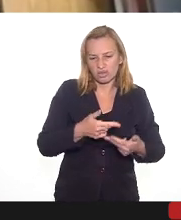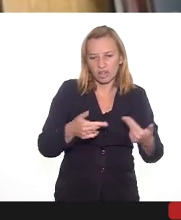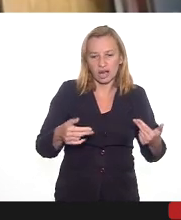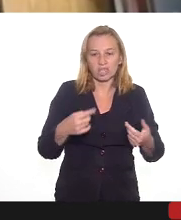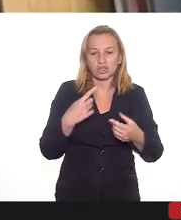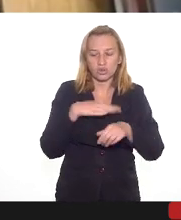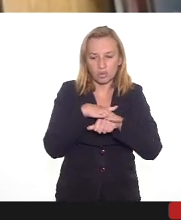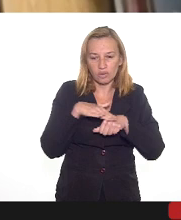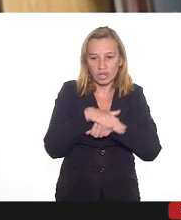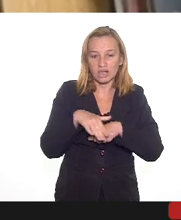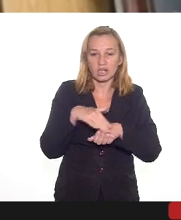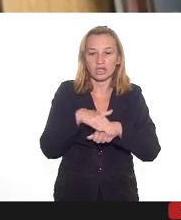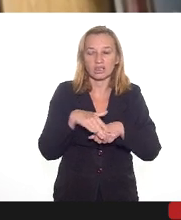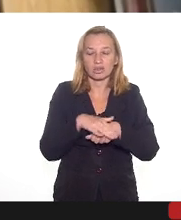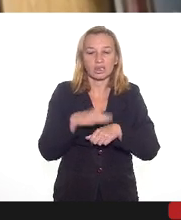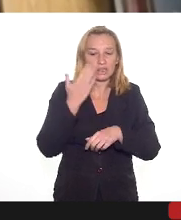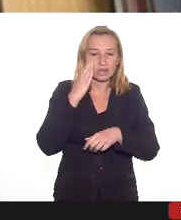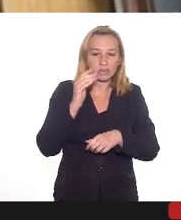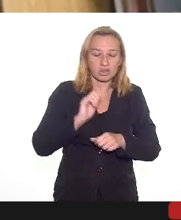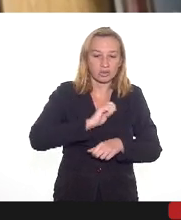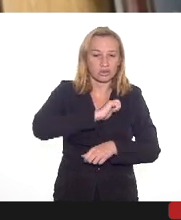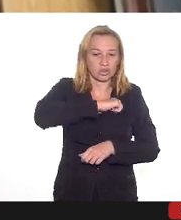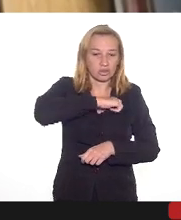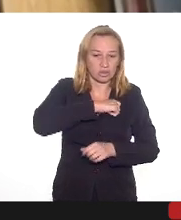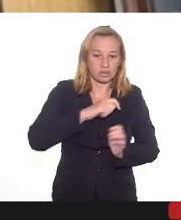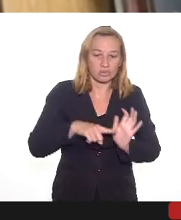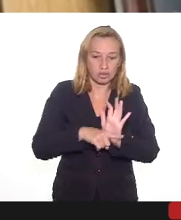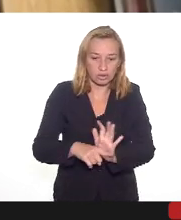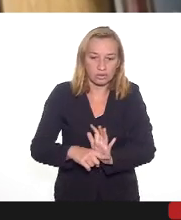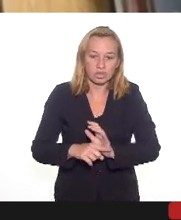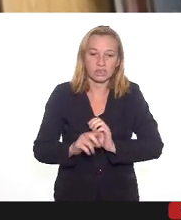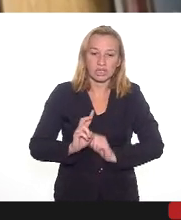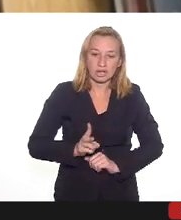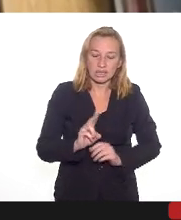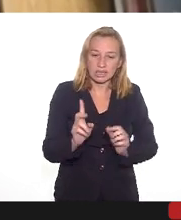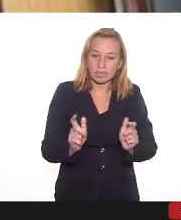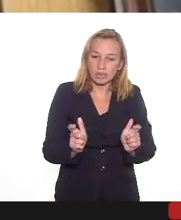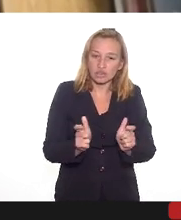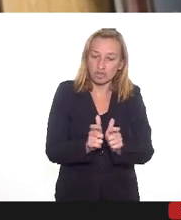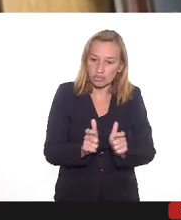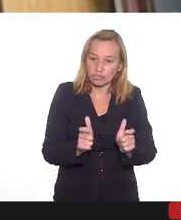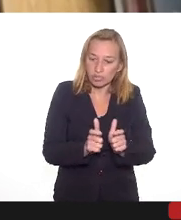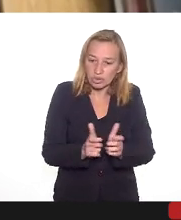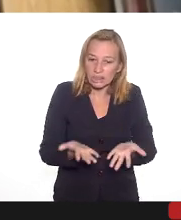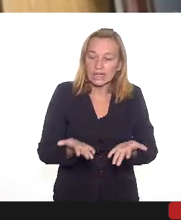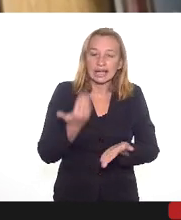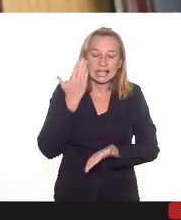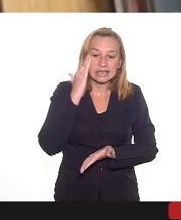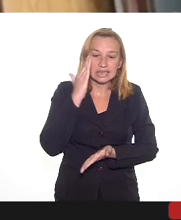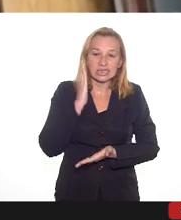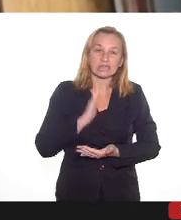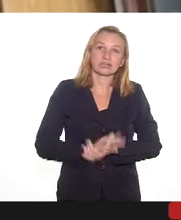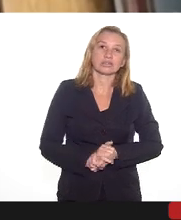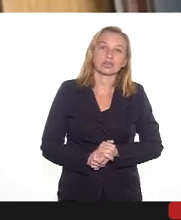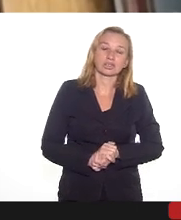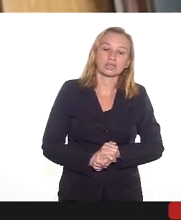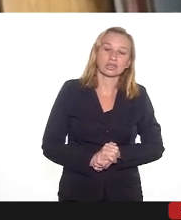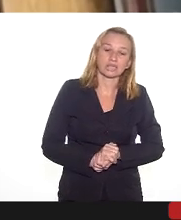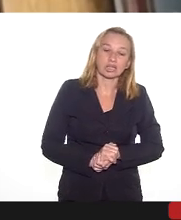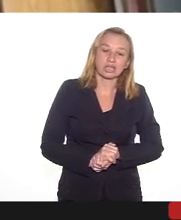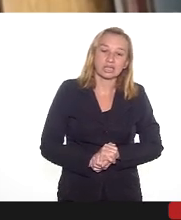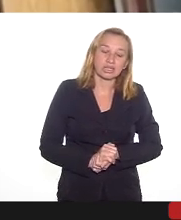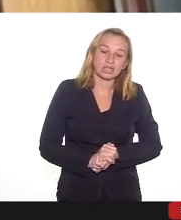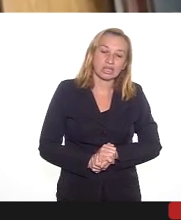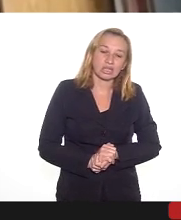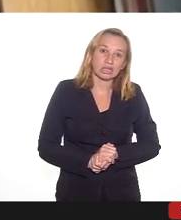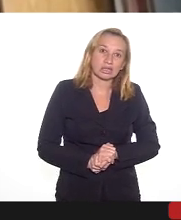entendimento do regime de recuperação fiscal é um entendimento sempre restritivo e entende que nesses